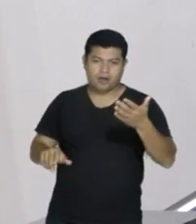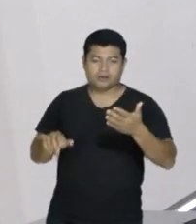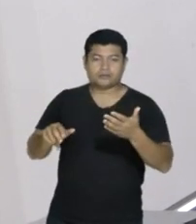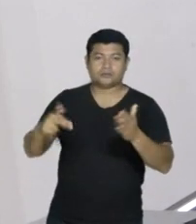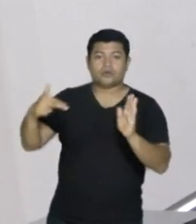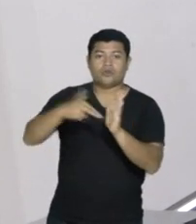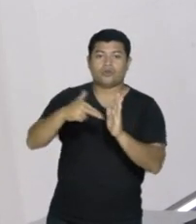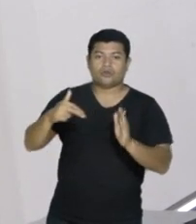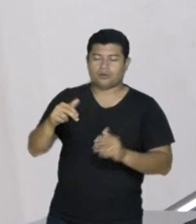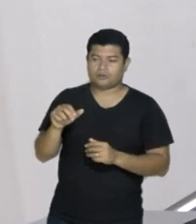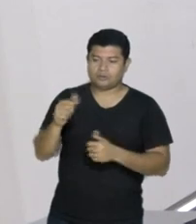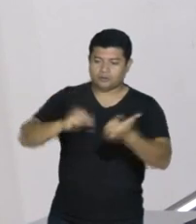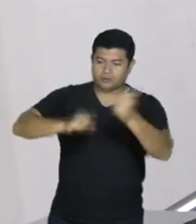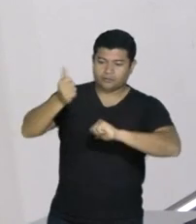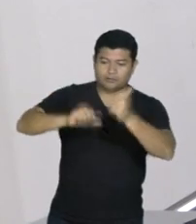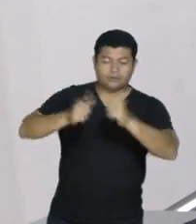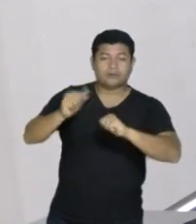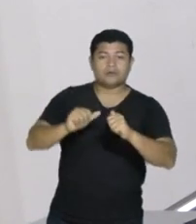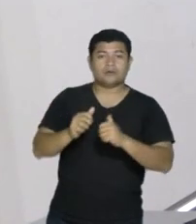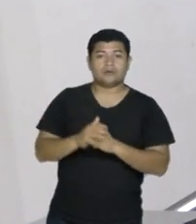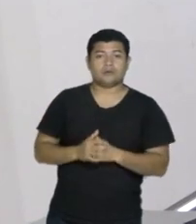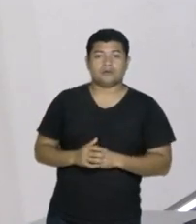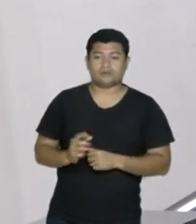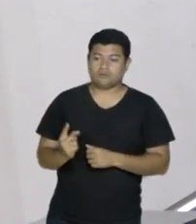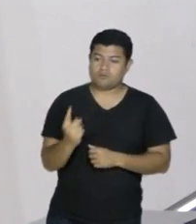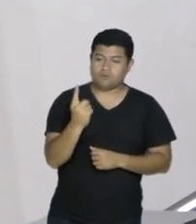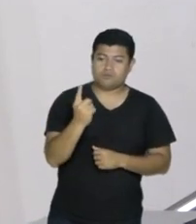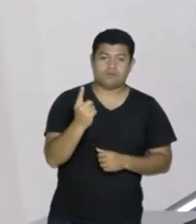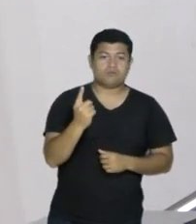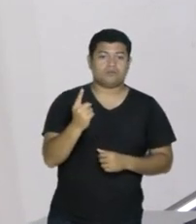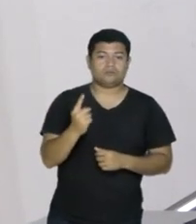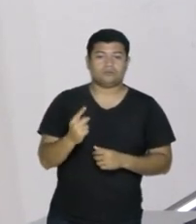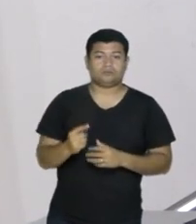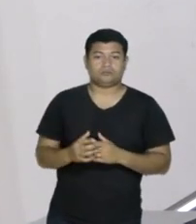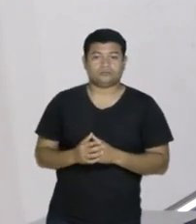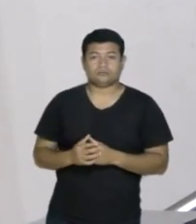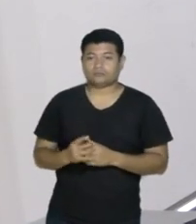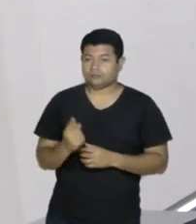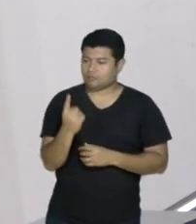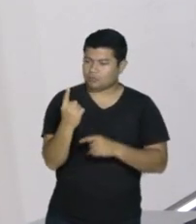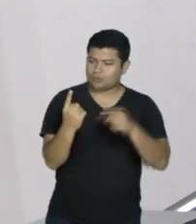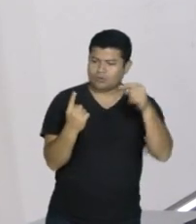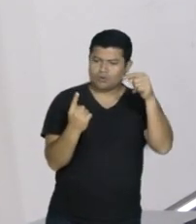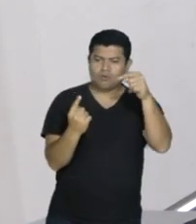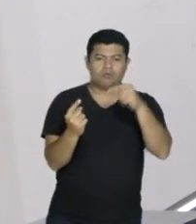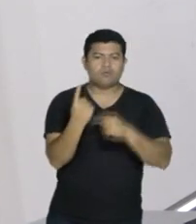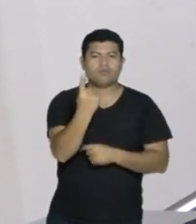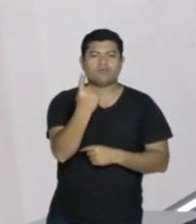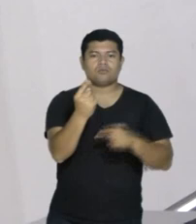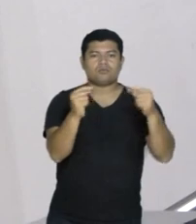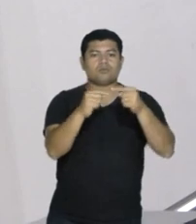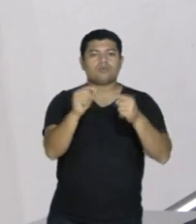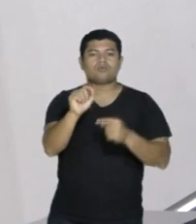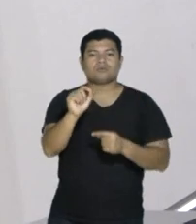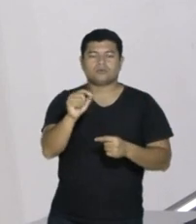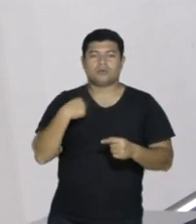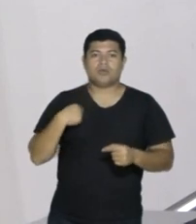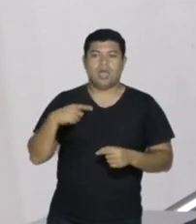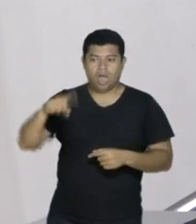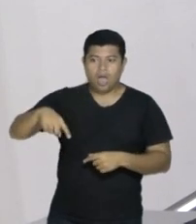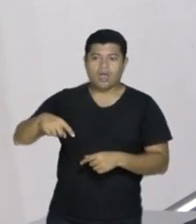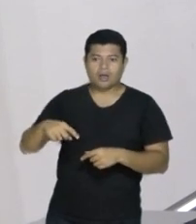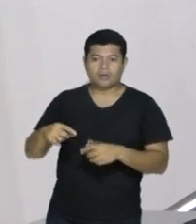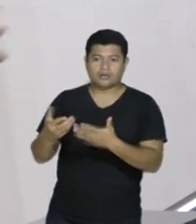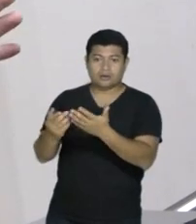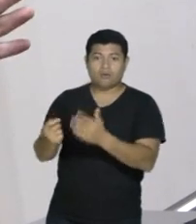e um e a um deputado Napoleão é situação precária e obra crítica